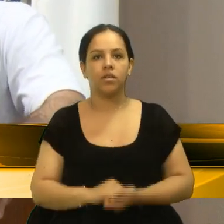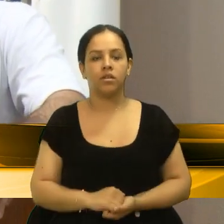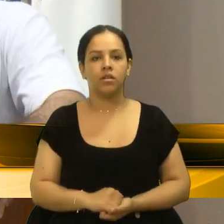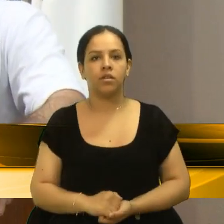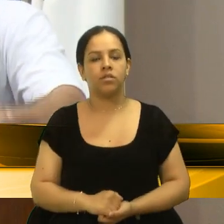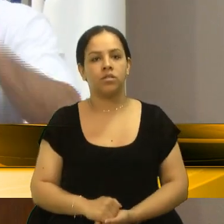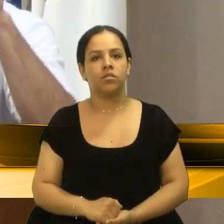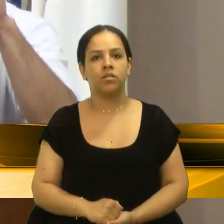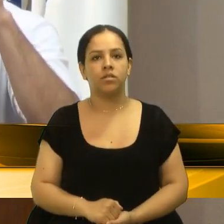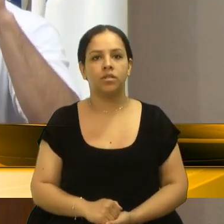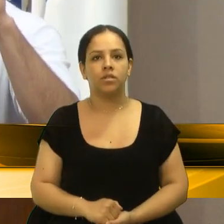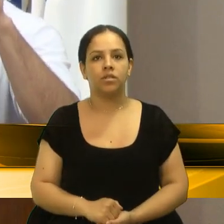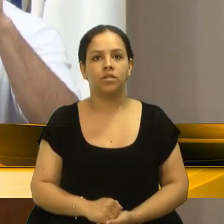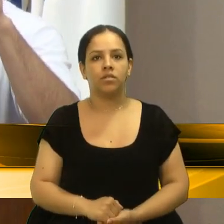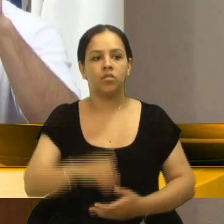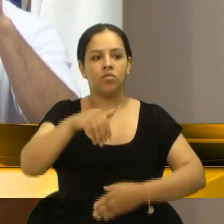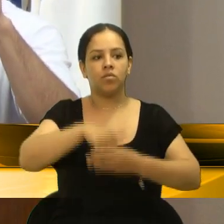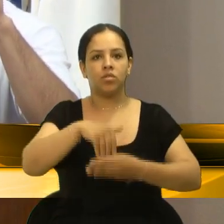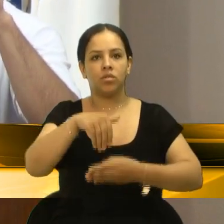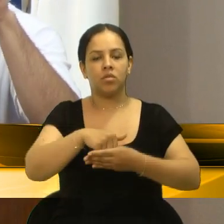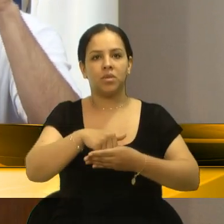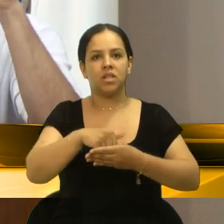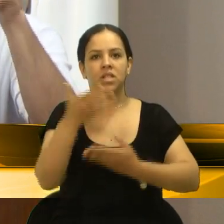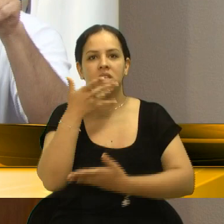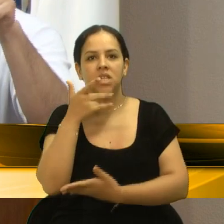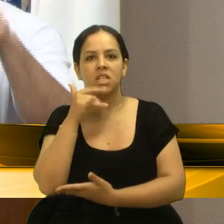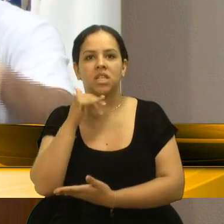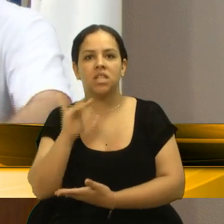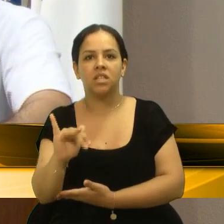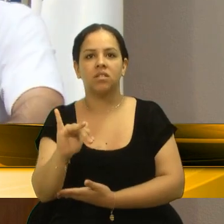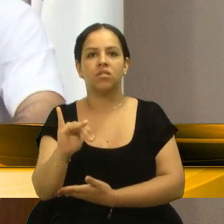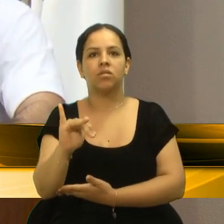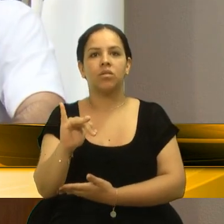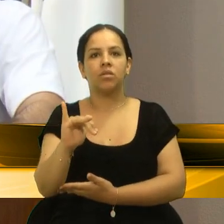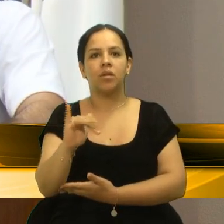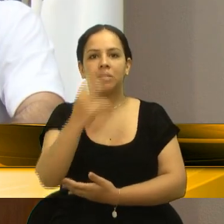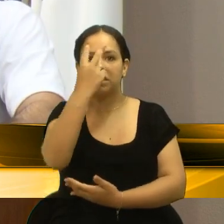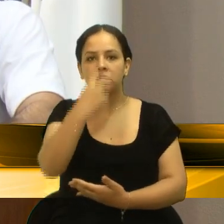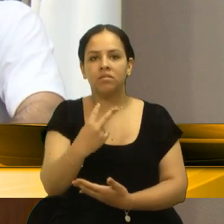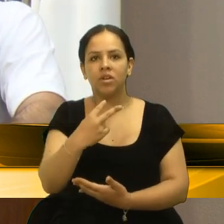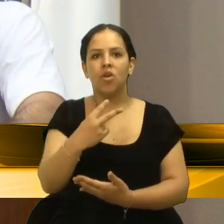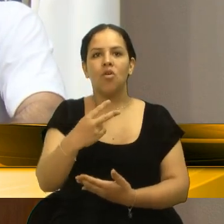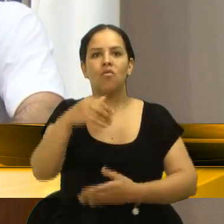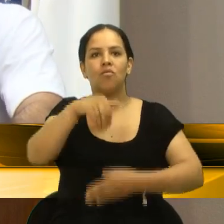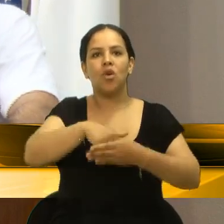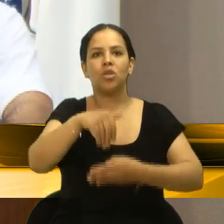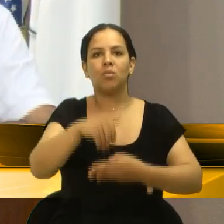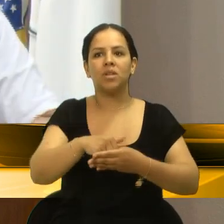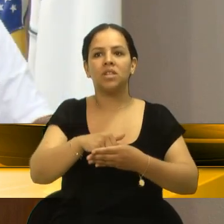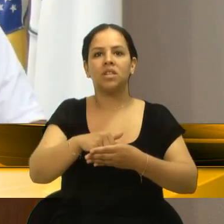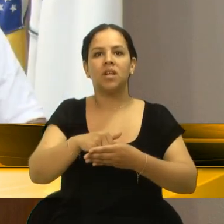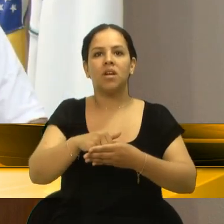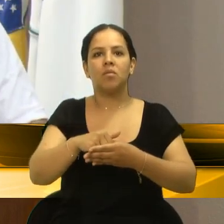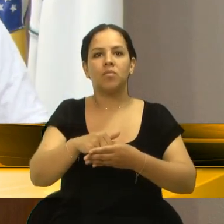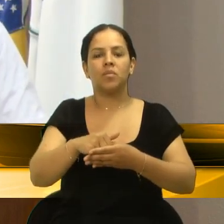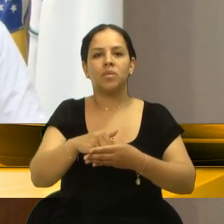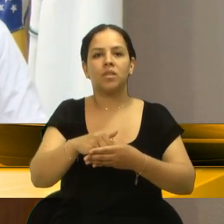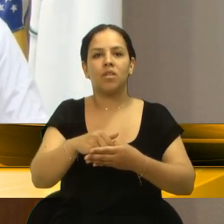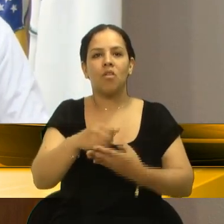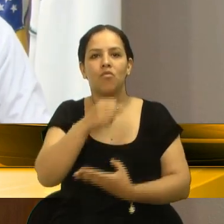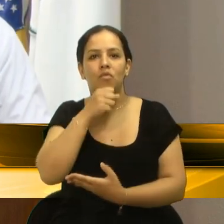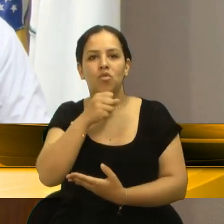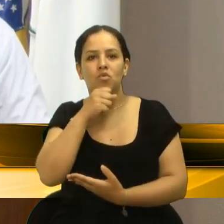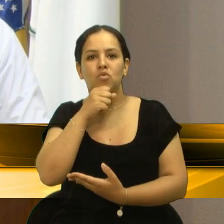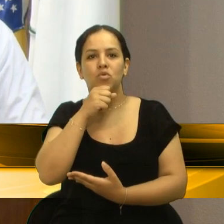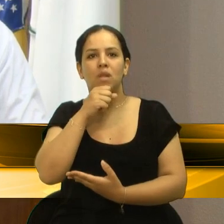crianças da APADEV, voto pelos do INAVE, voto pelas senhoras do Clube de Mães, procuradora, que se